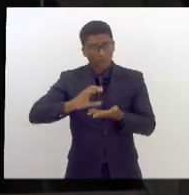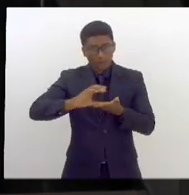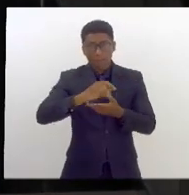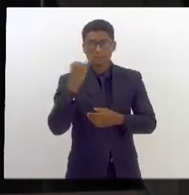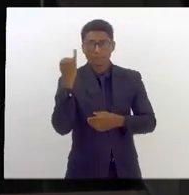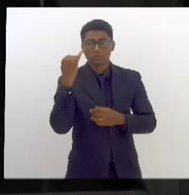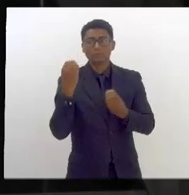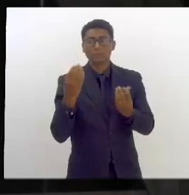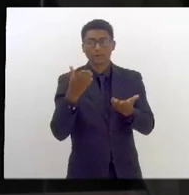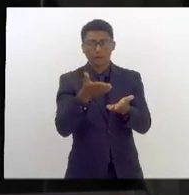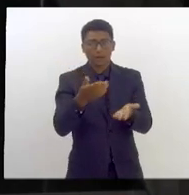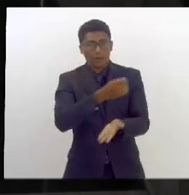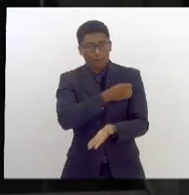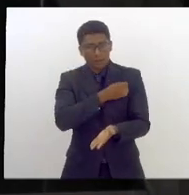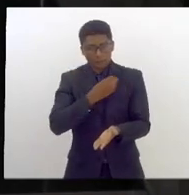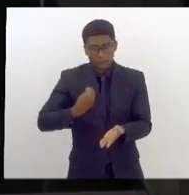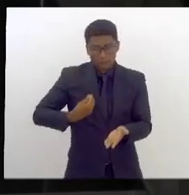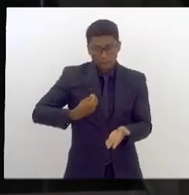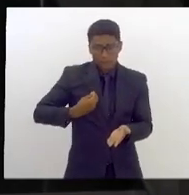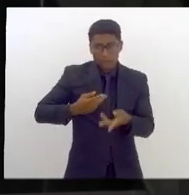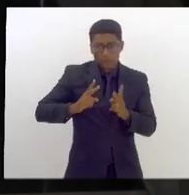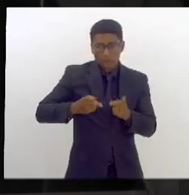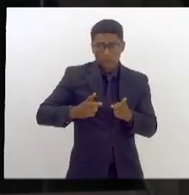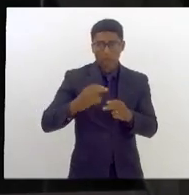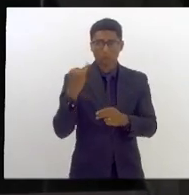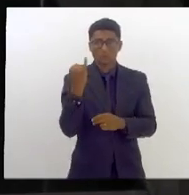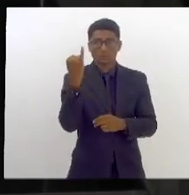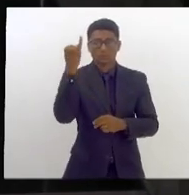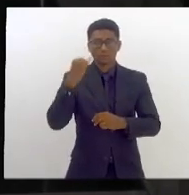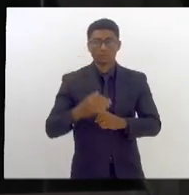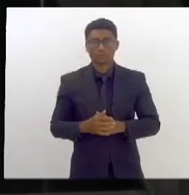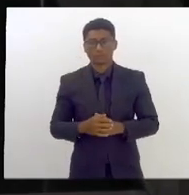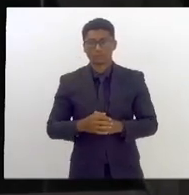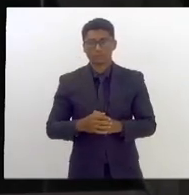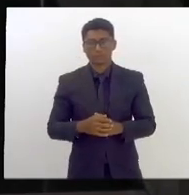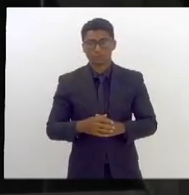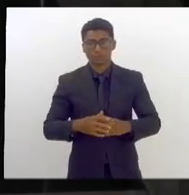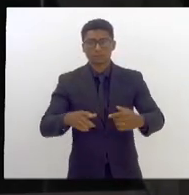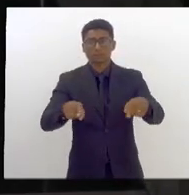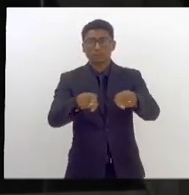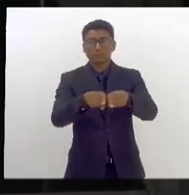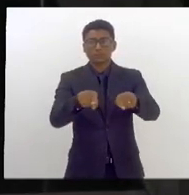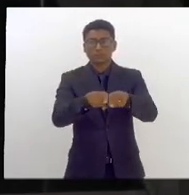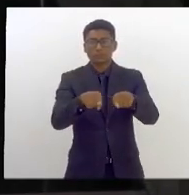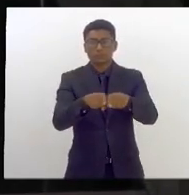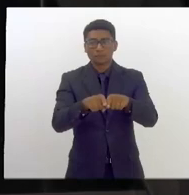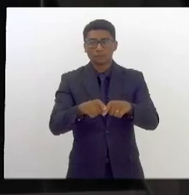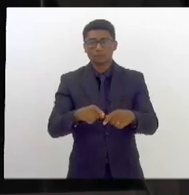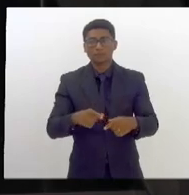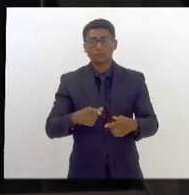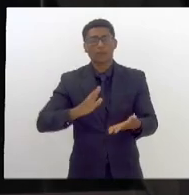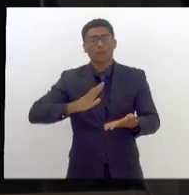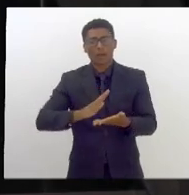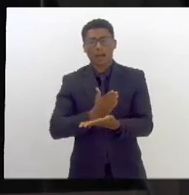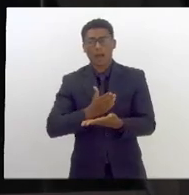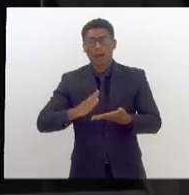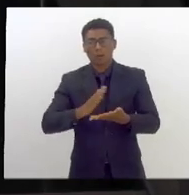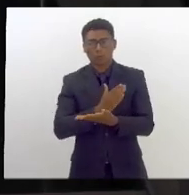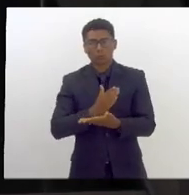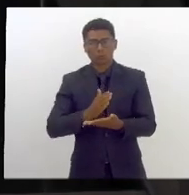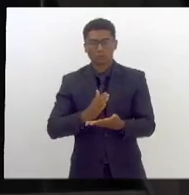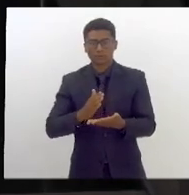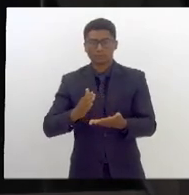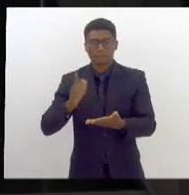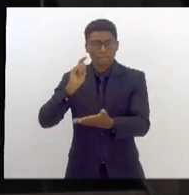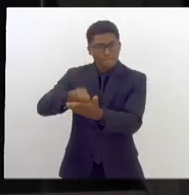subsistência pagando serviços prestados alguns indispensáveis ao funcionamento das